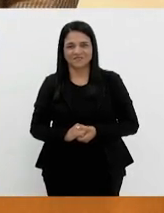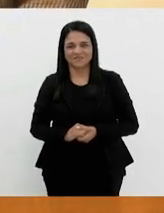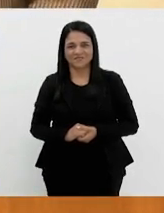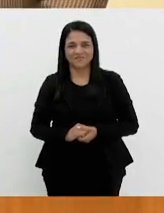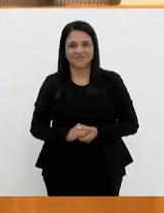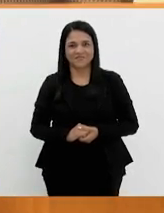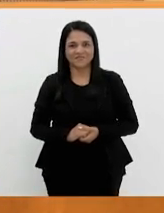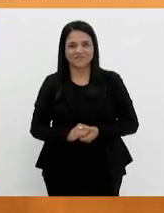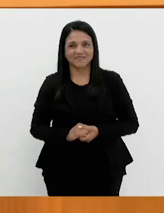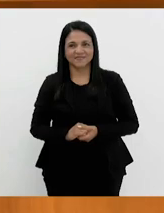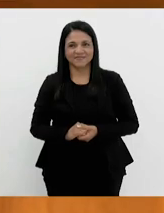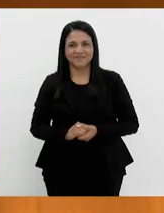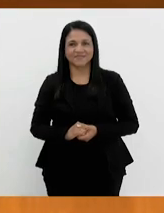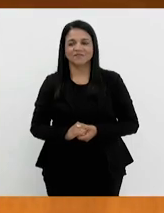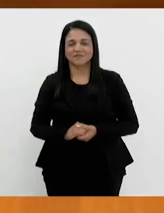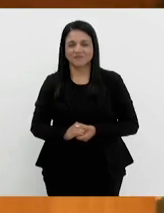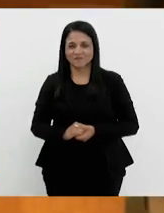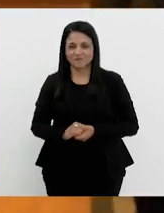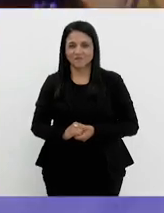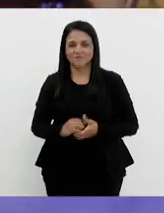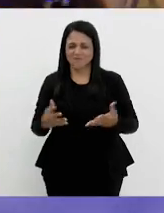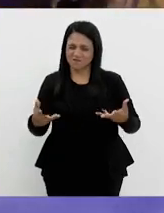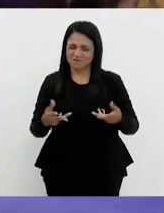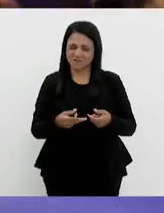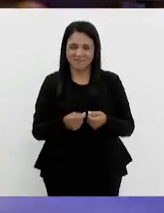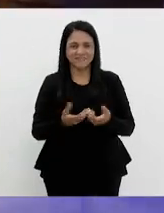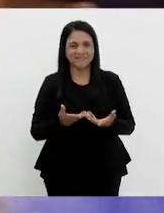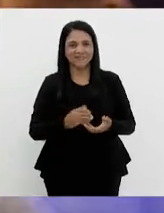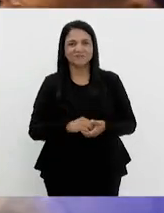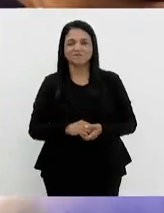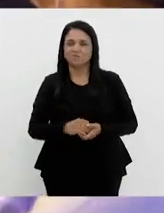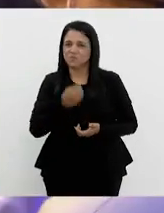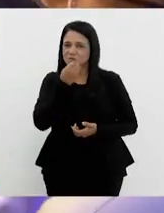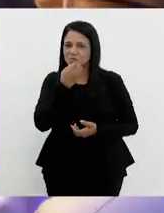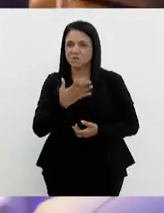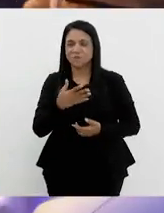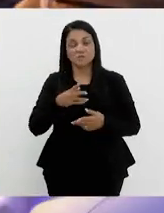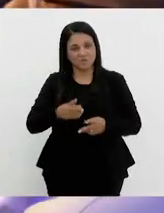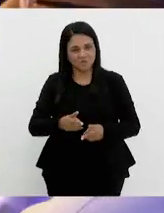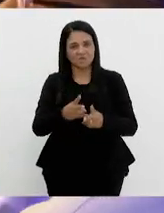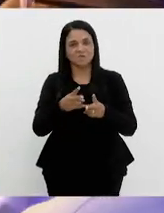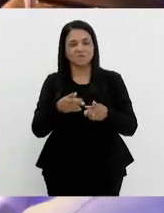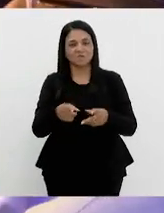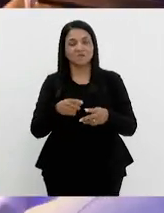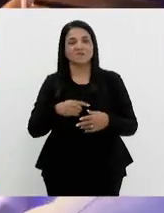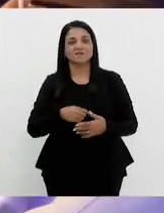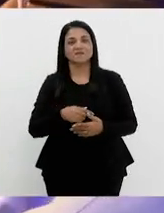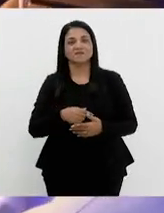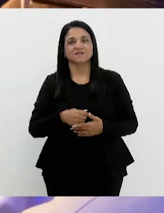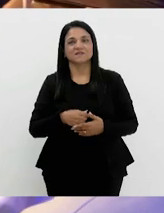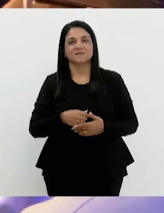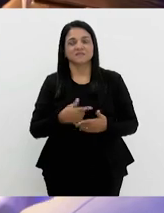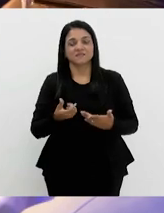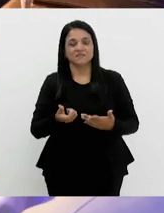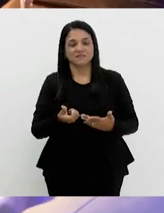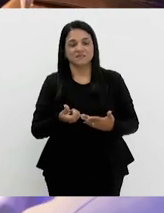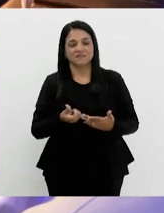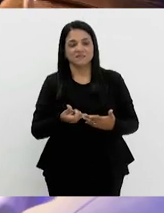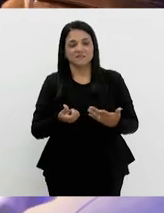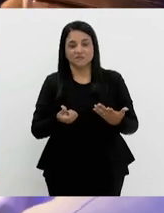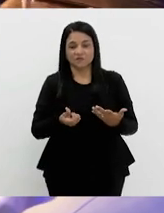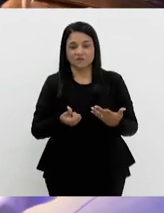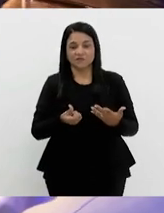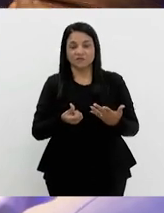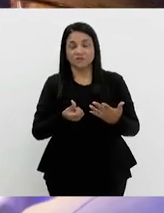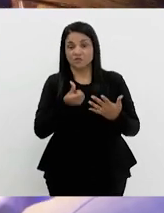aí maravilha Muito bem dando sequência então no item think 20 eh relativo aos think